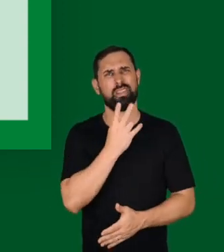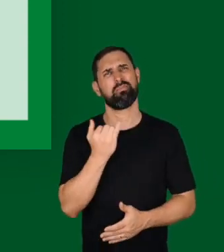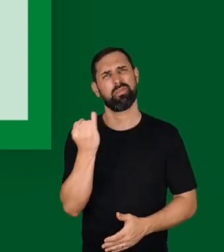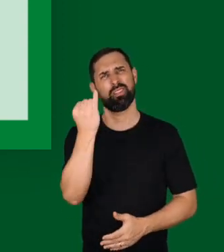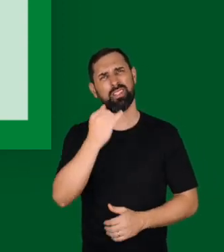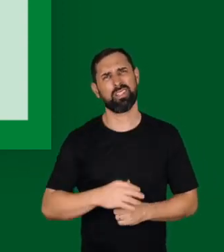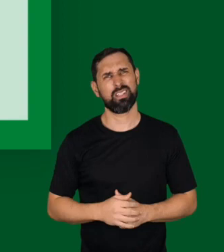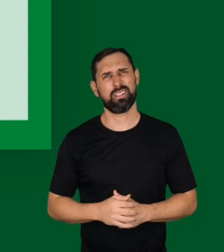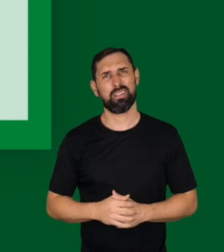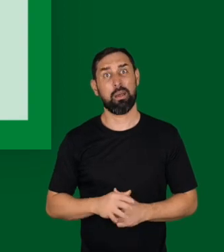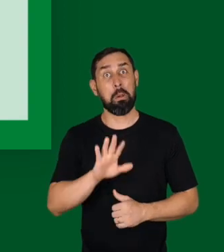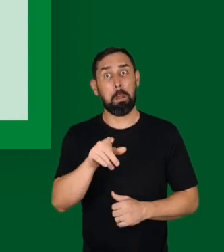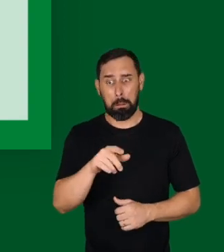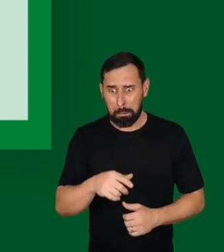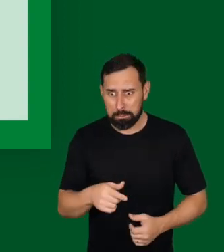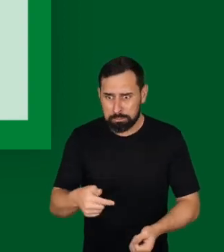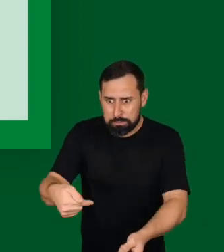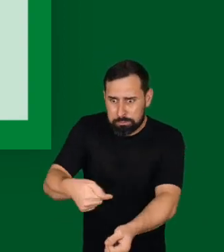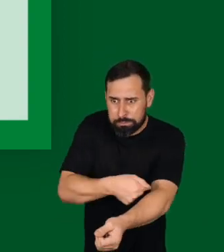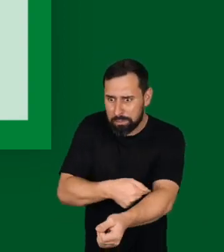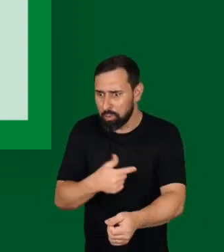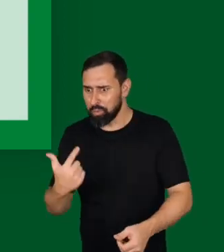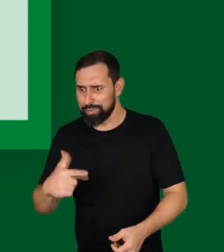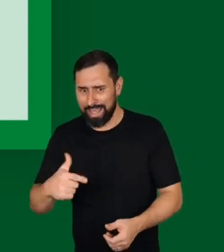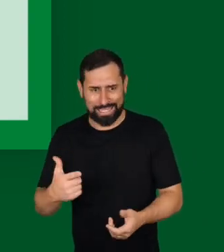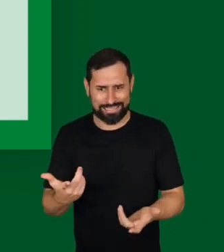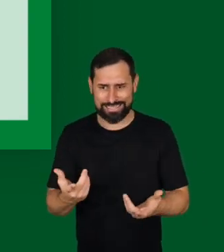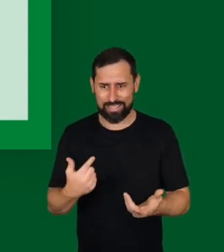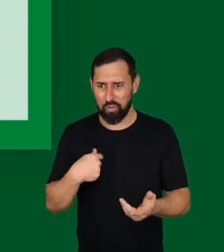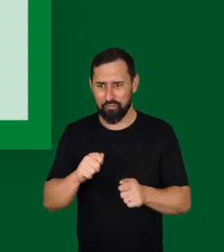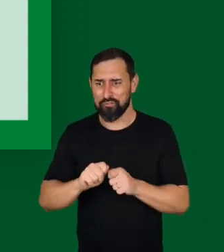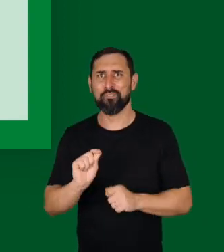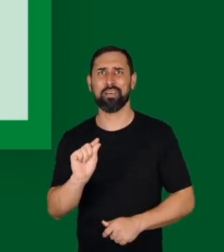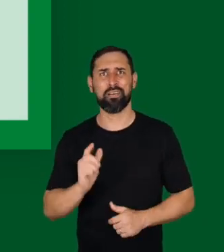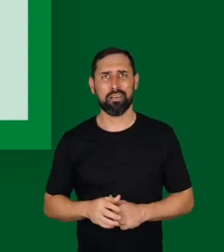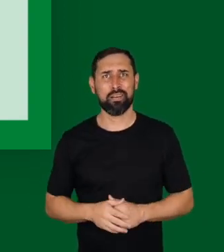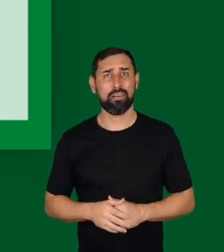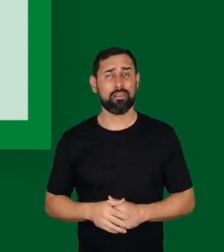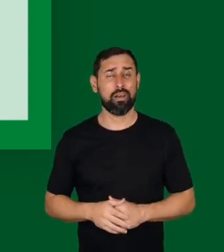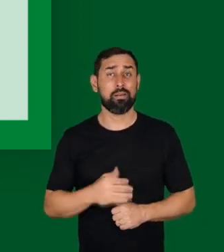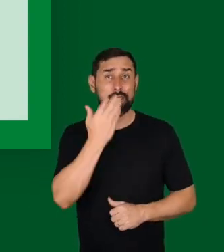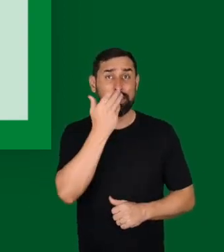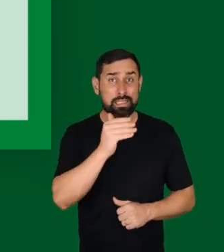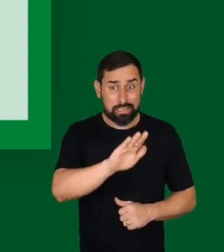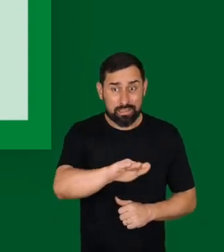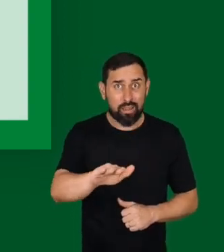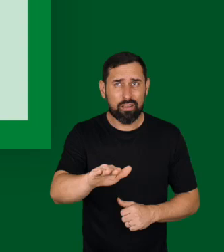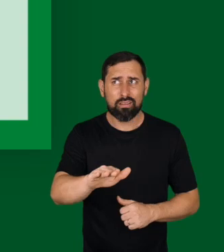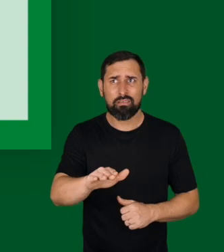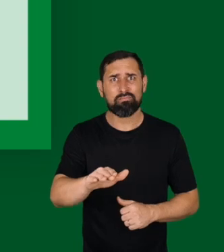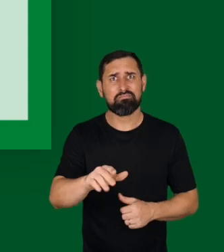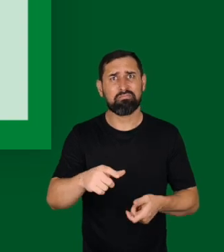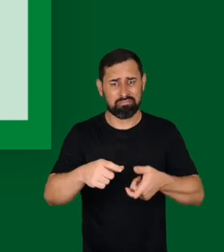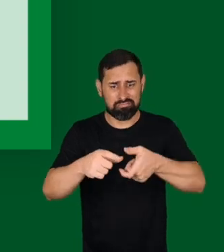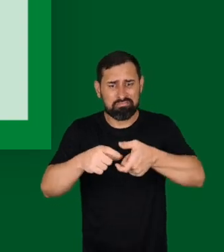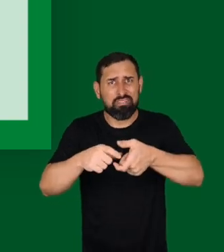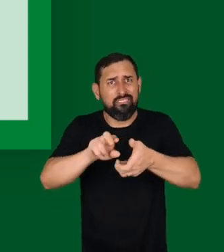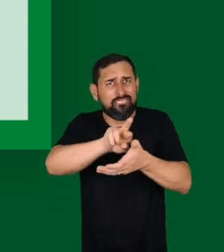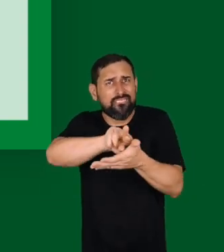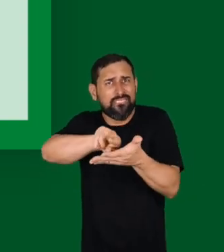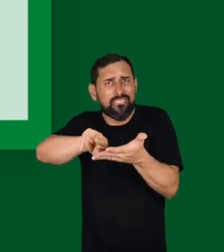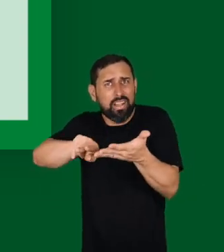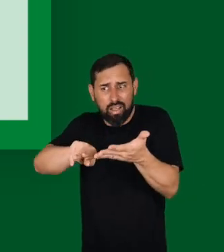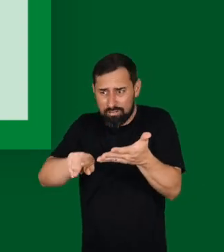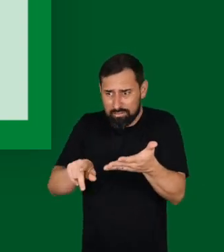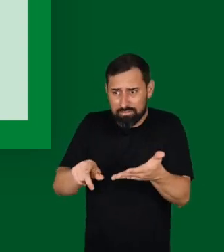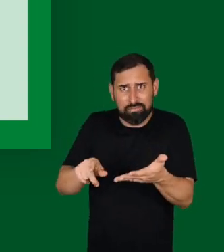você tente sedar o paciente. Aí você vai perguntar assim, pô, mas ele está sem veia, o que é que eu vou fazer? Então, em pediatria, é interessante